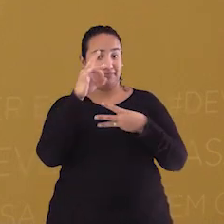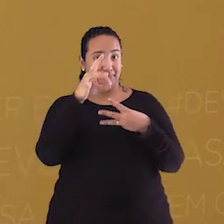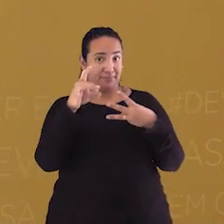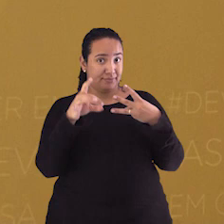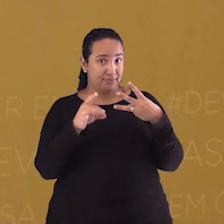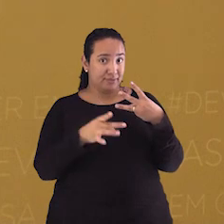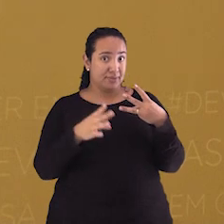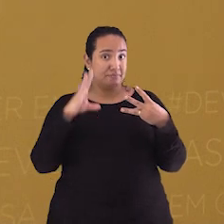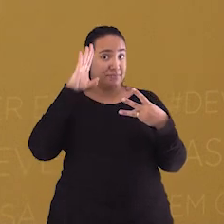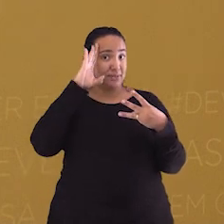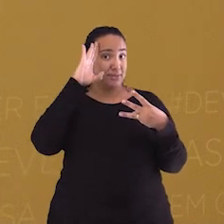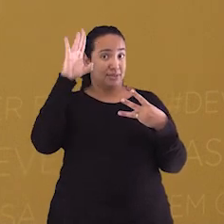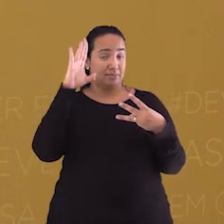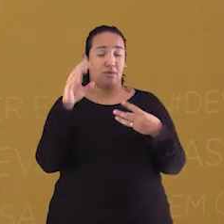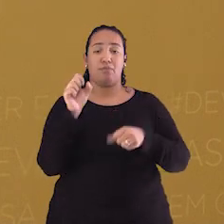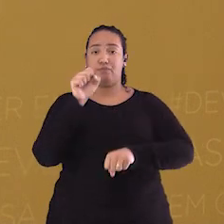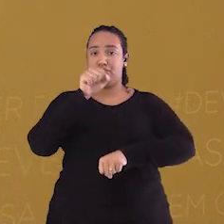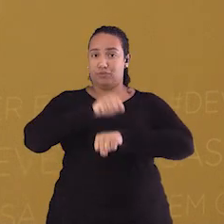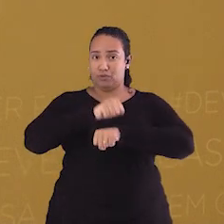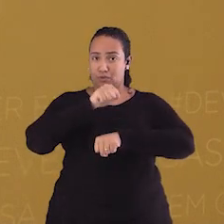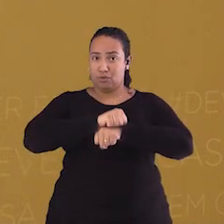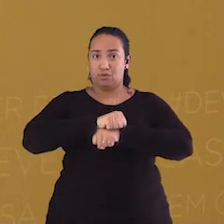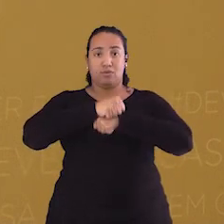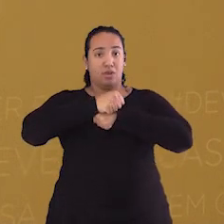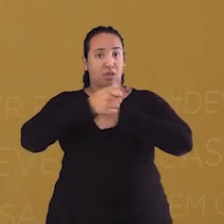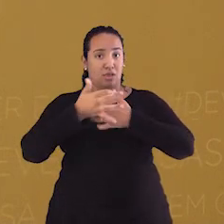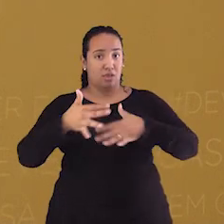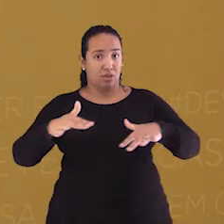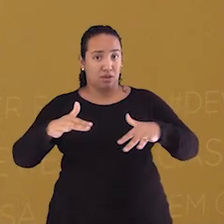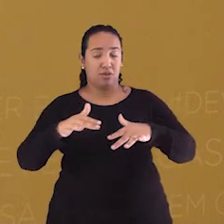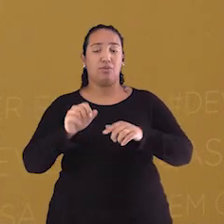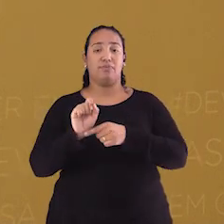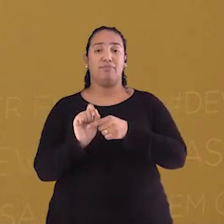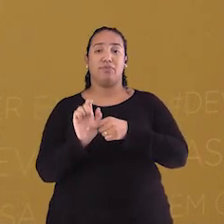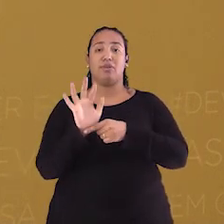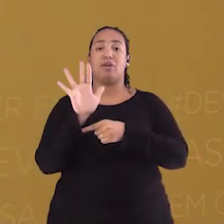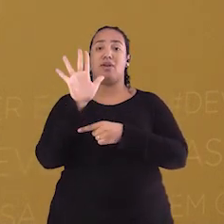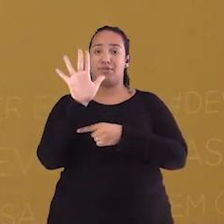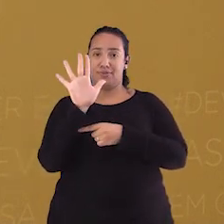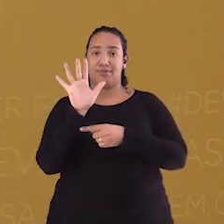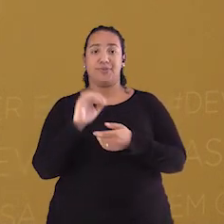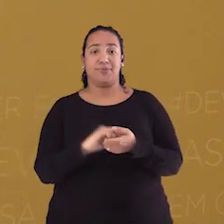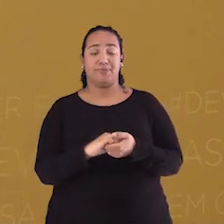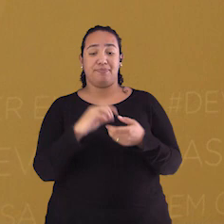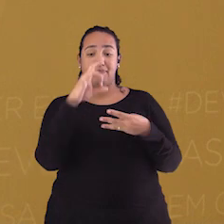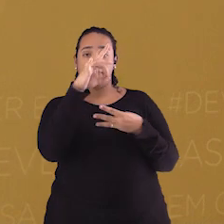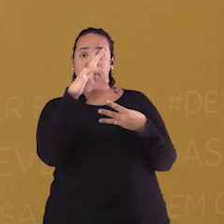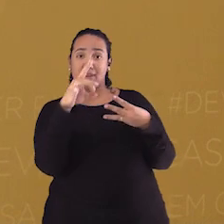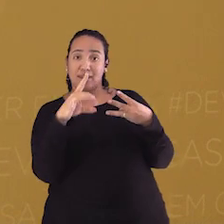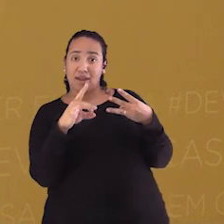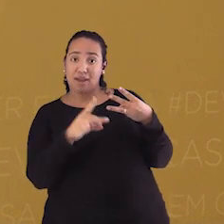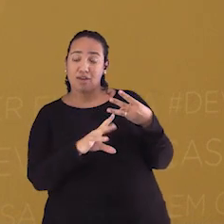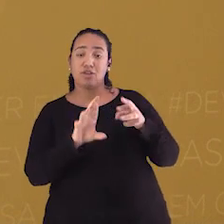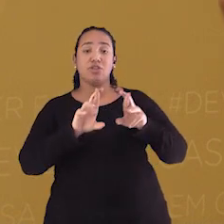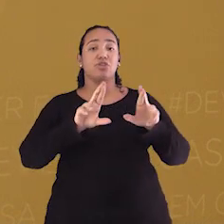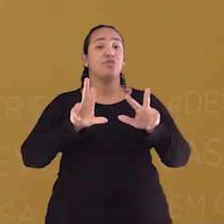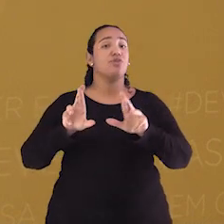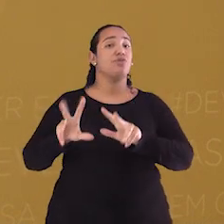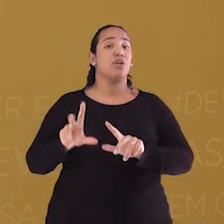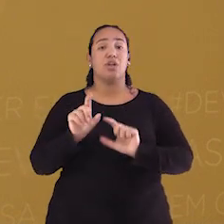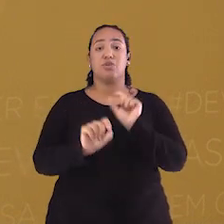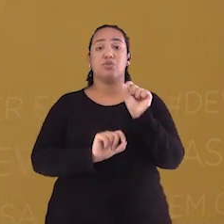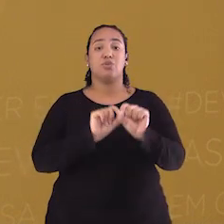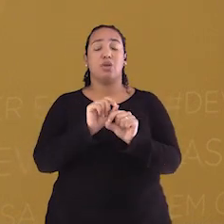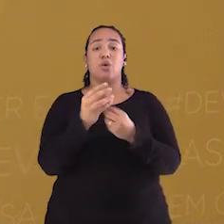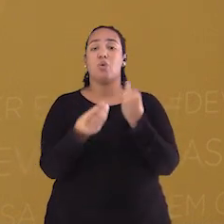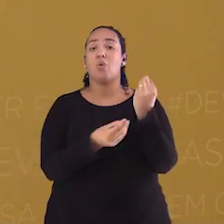físicos fundamentais da matéria são o sólido, o líquido e o gasoso, que se diferenciam pelo menor ou maior